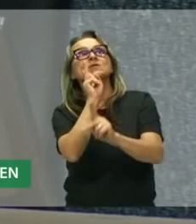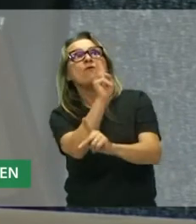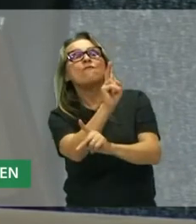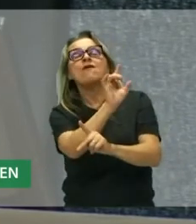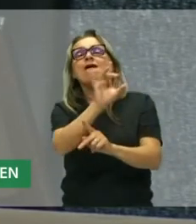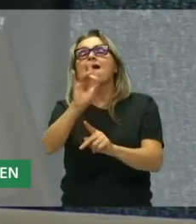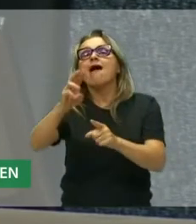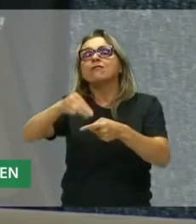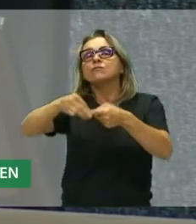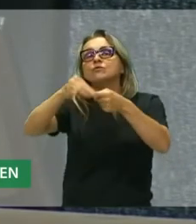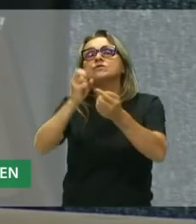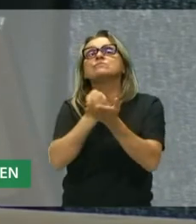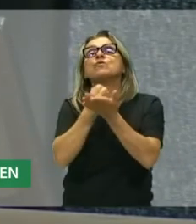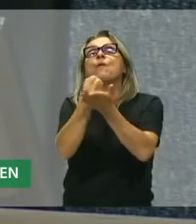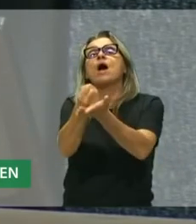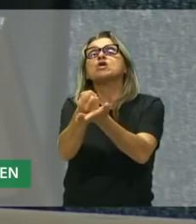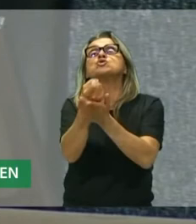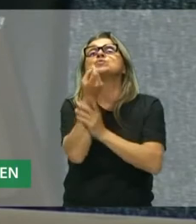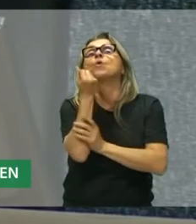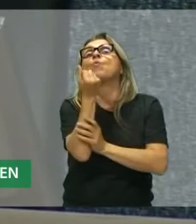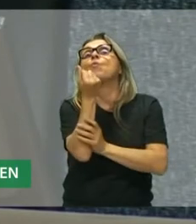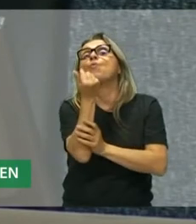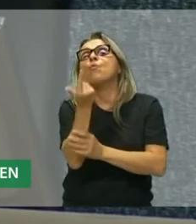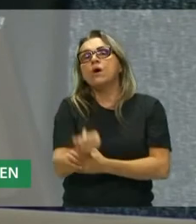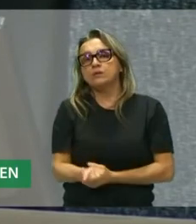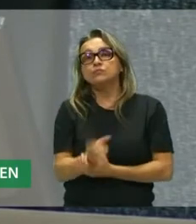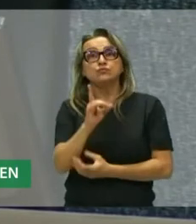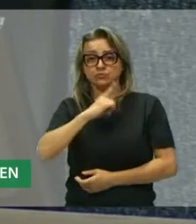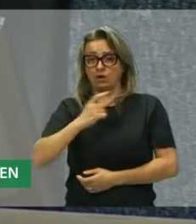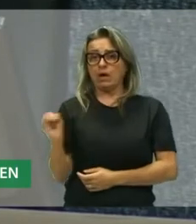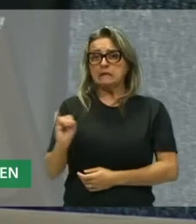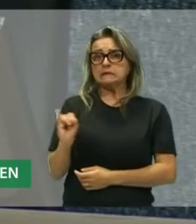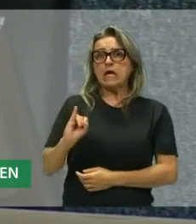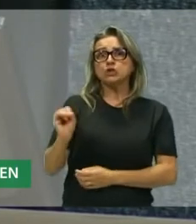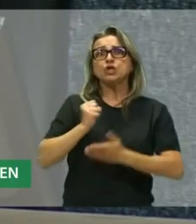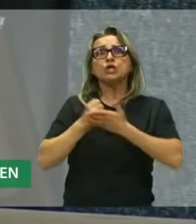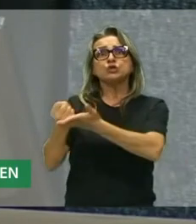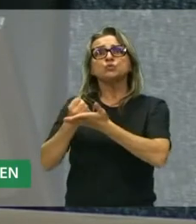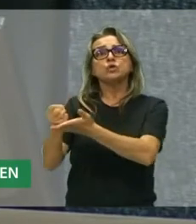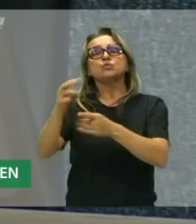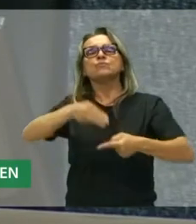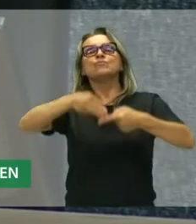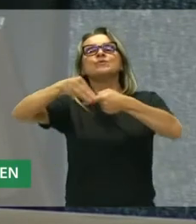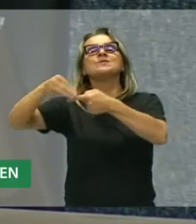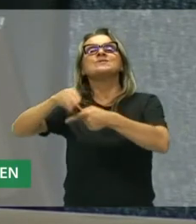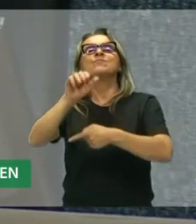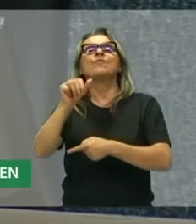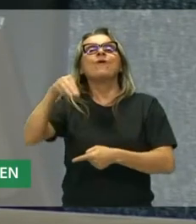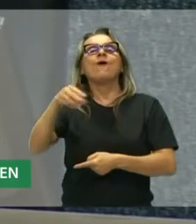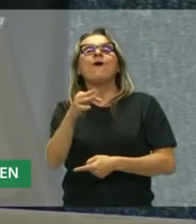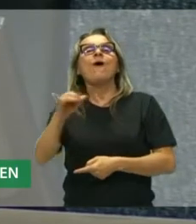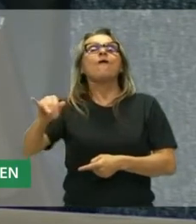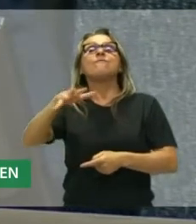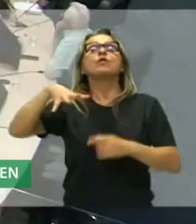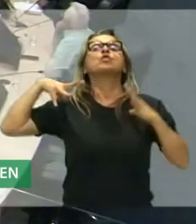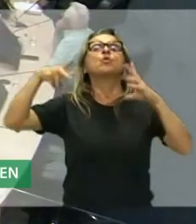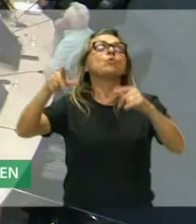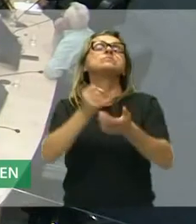ter outro critério de avaliação dos benefícios que essa entidade traz para o município e região.